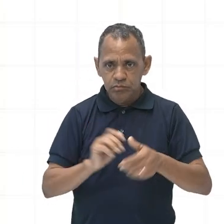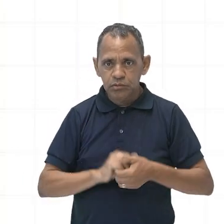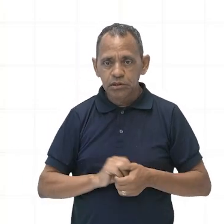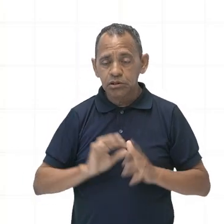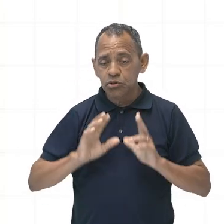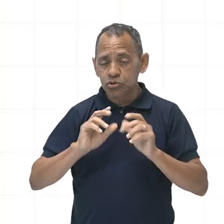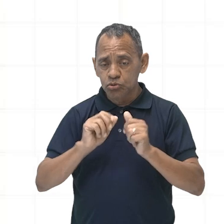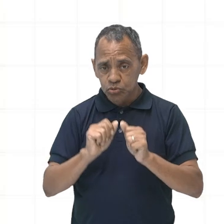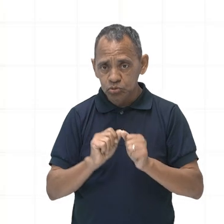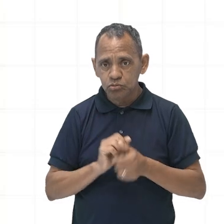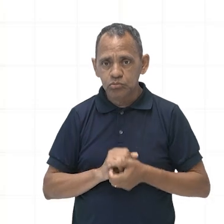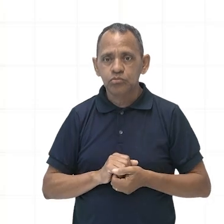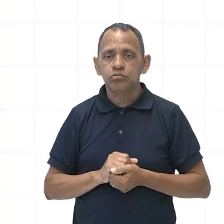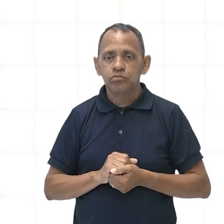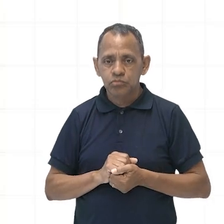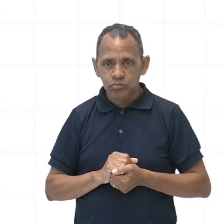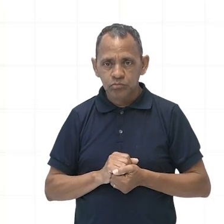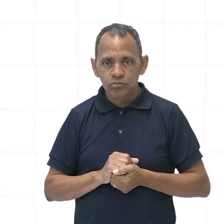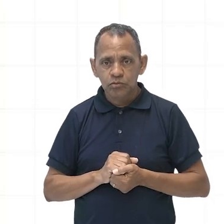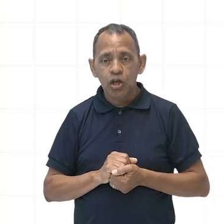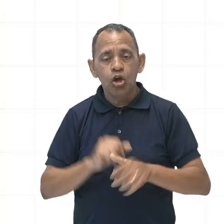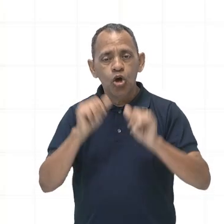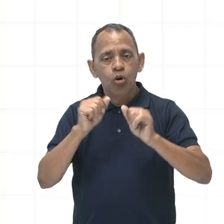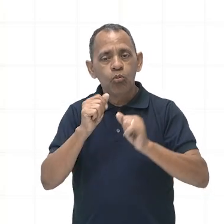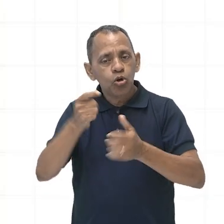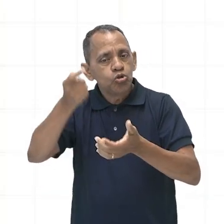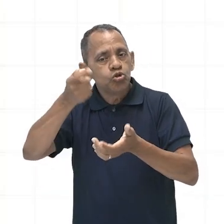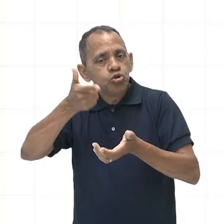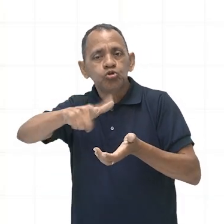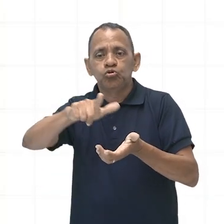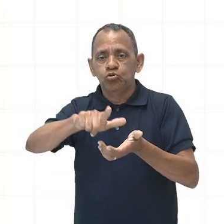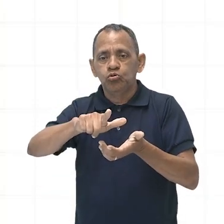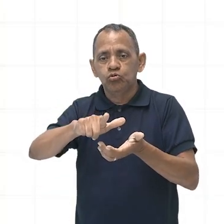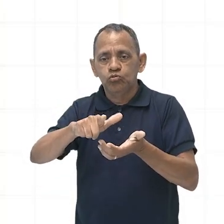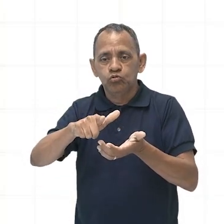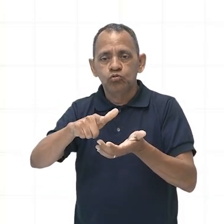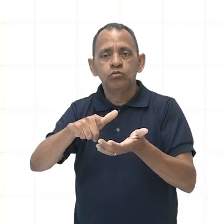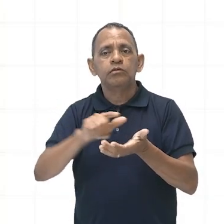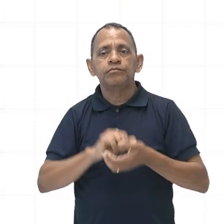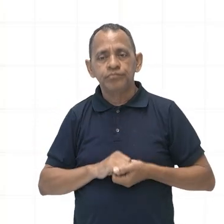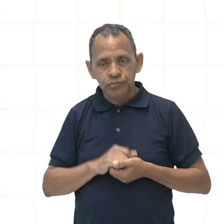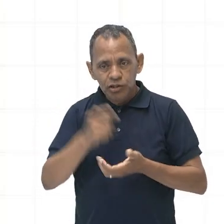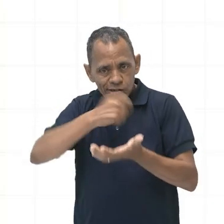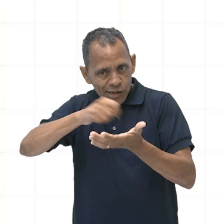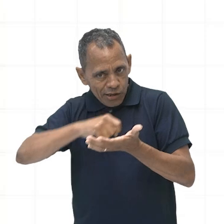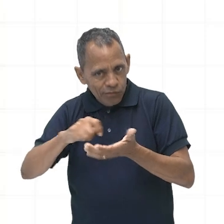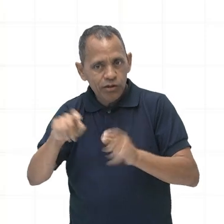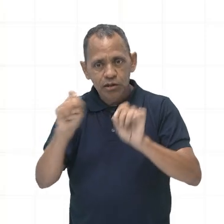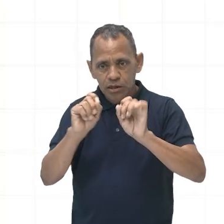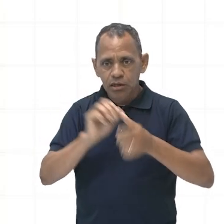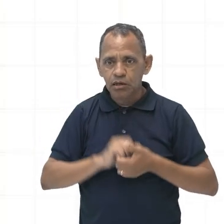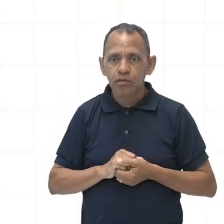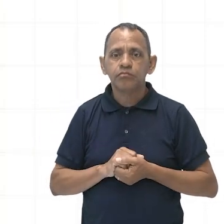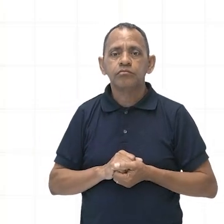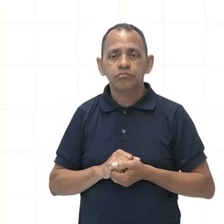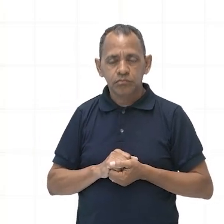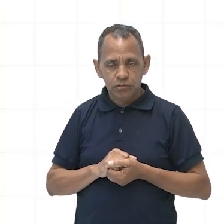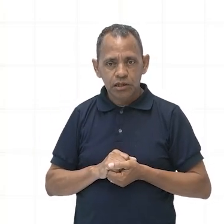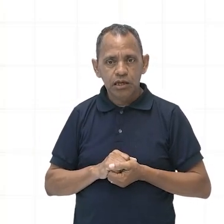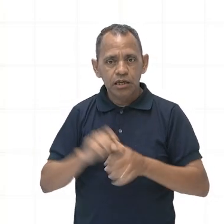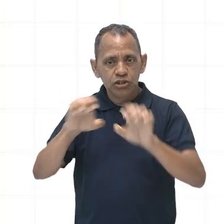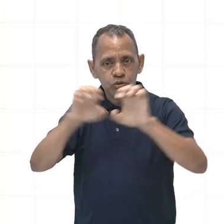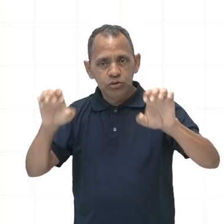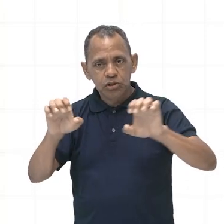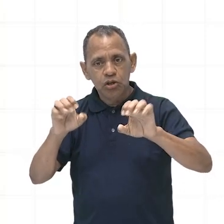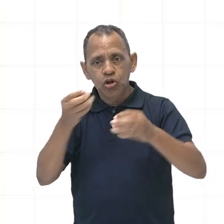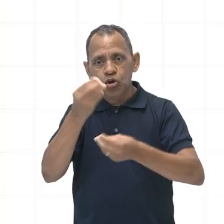vai, volta. Eu posso reescrever essa divisão, essa potência com expoente fracionário na forma do radical. Então,